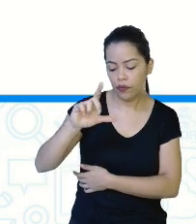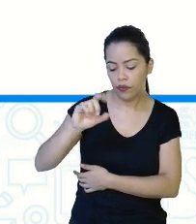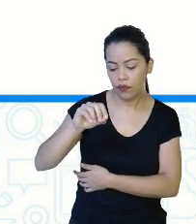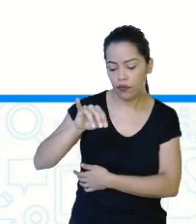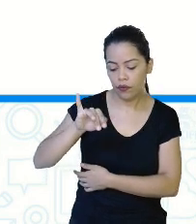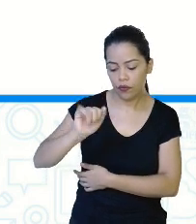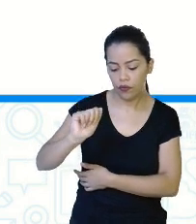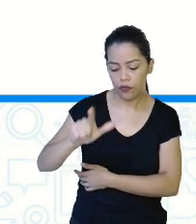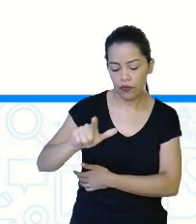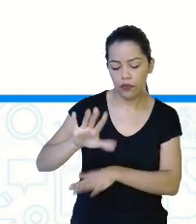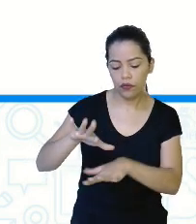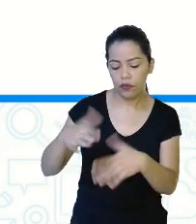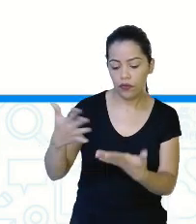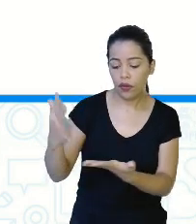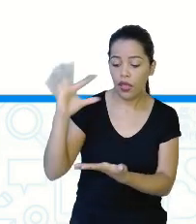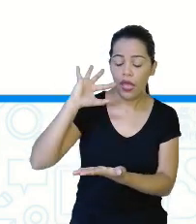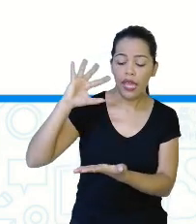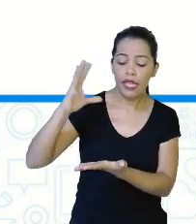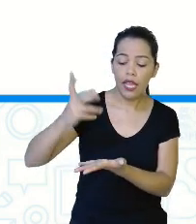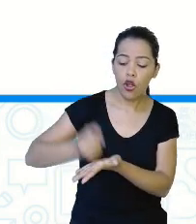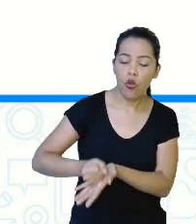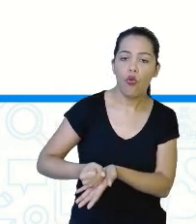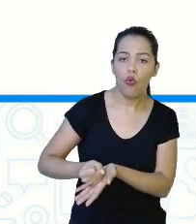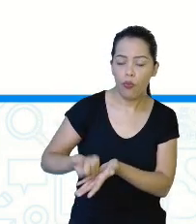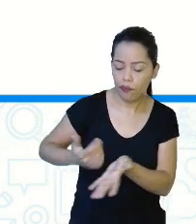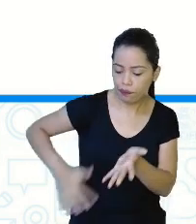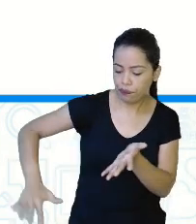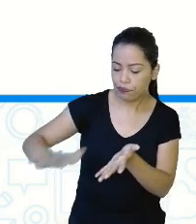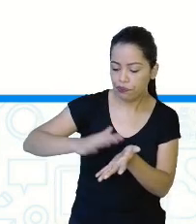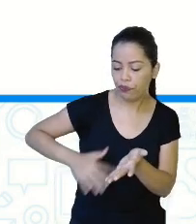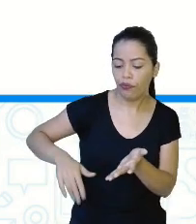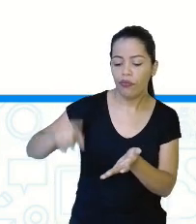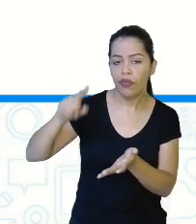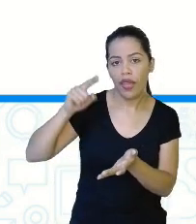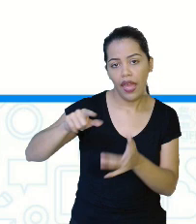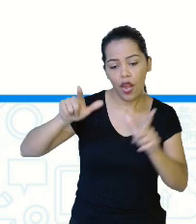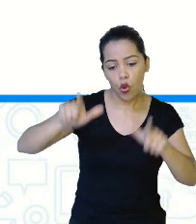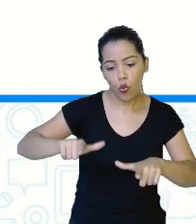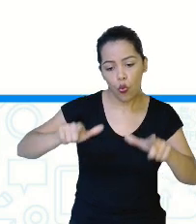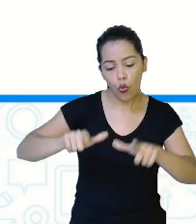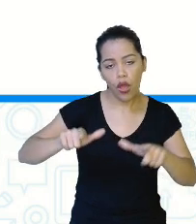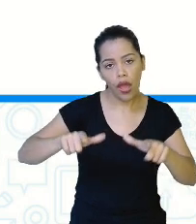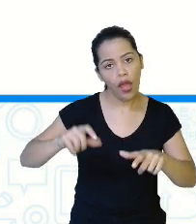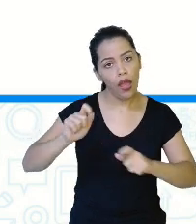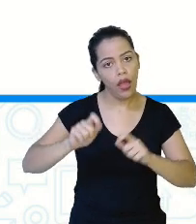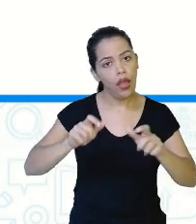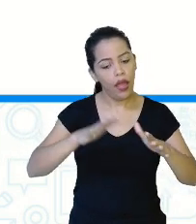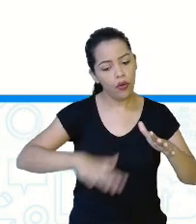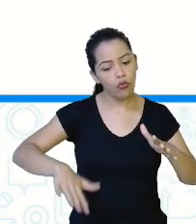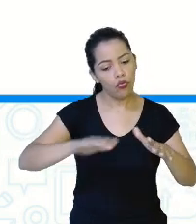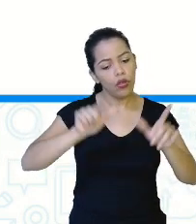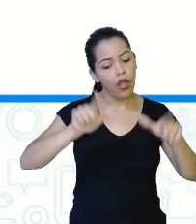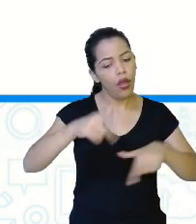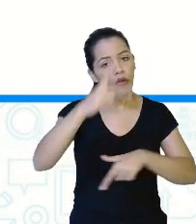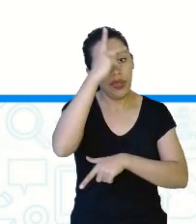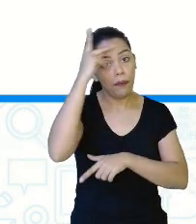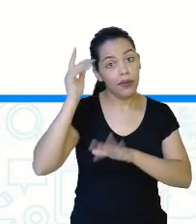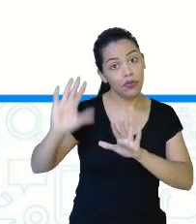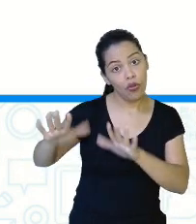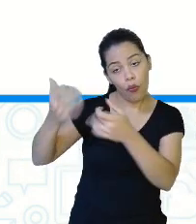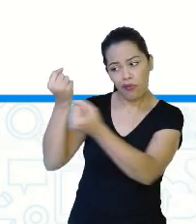de refúgio das pessoas escravizadas que conseguiam fugir dos senhores de engenhos e fazendeiros.